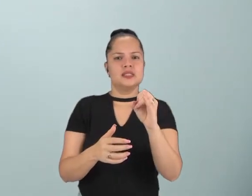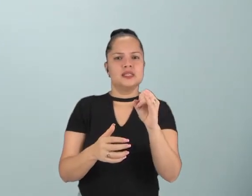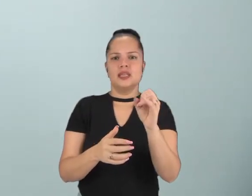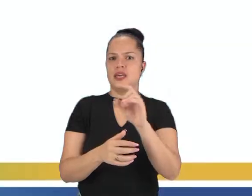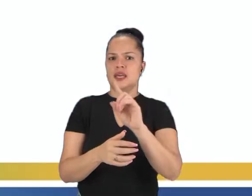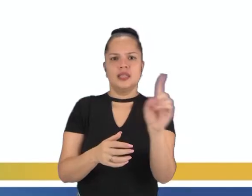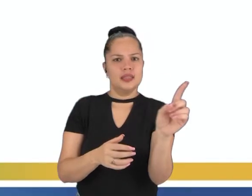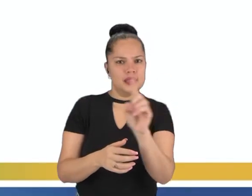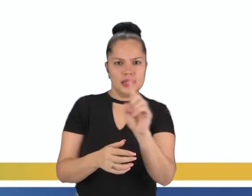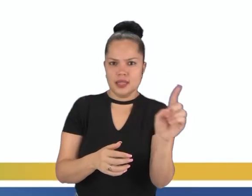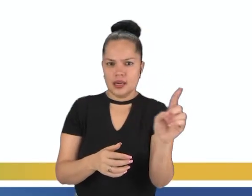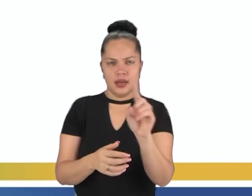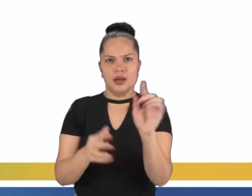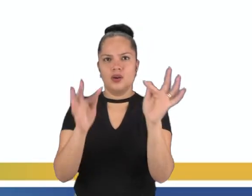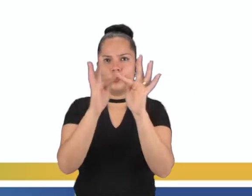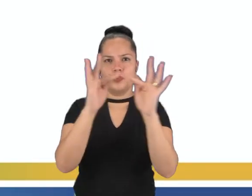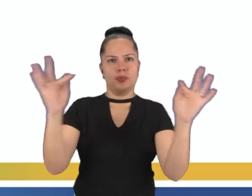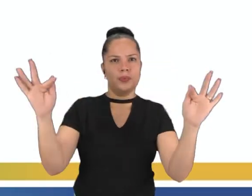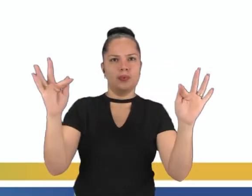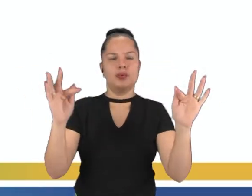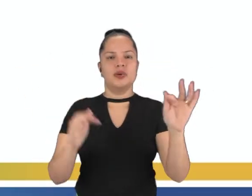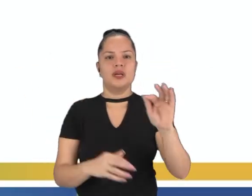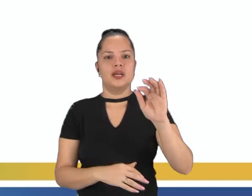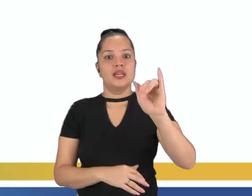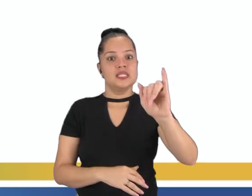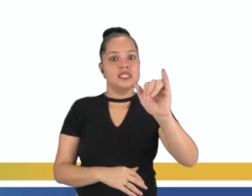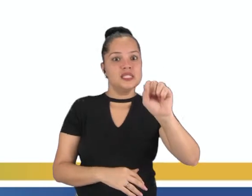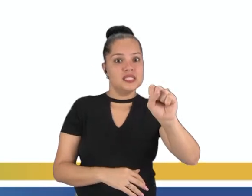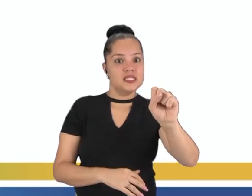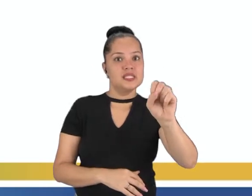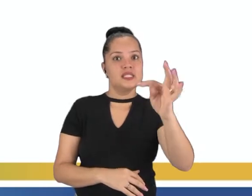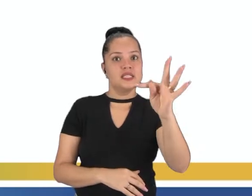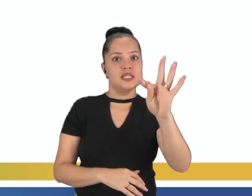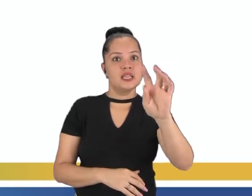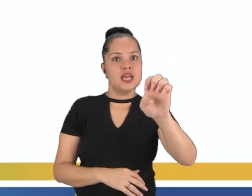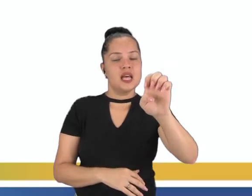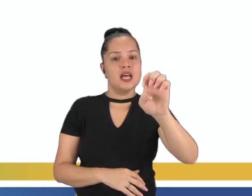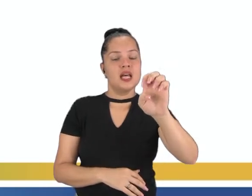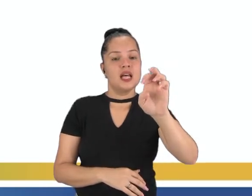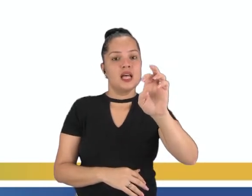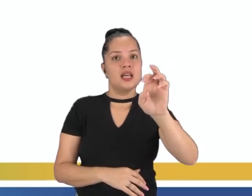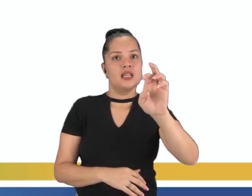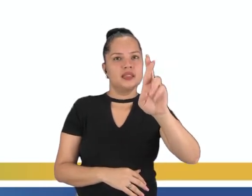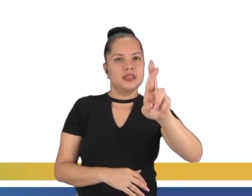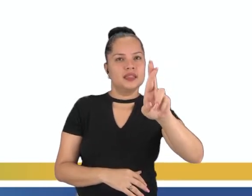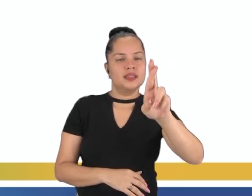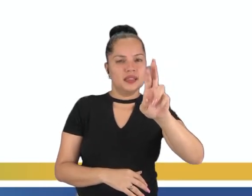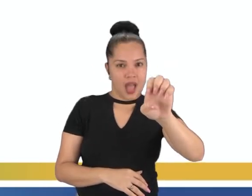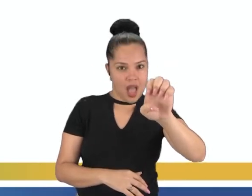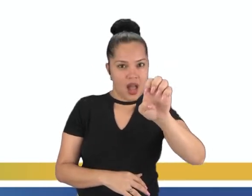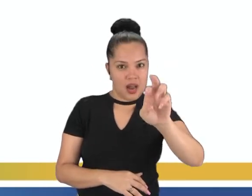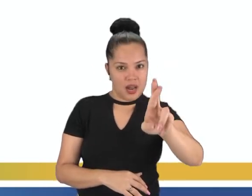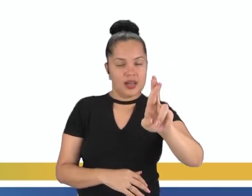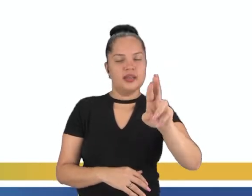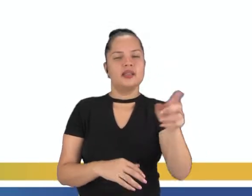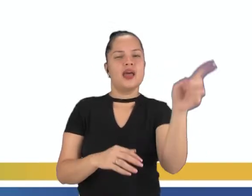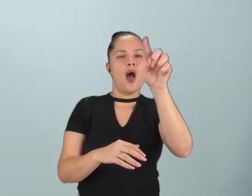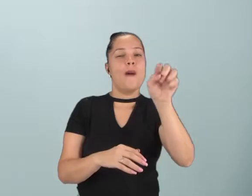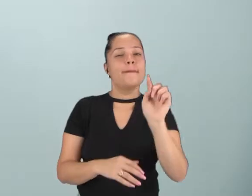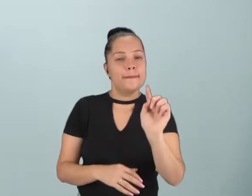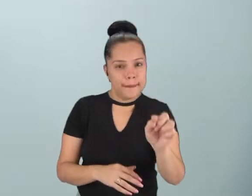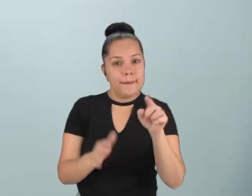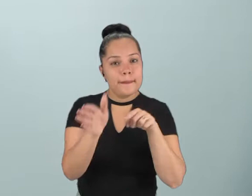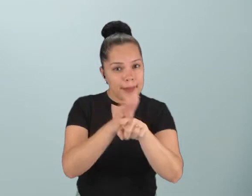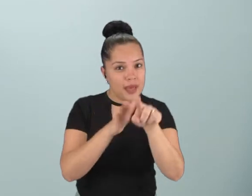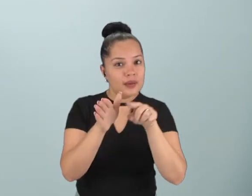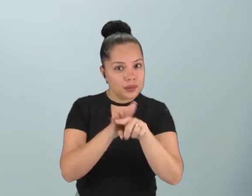forma interrogativa, is there. Por quê? A gente vai usar as mesmas regras lá do verbo to be. E a gente viu que no verbo to